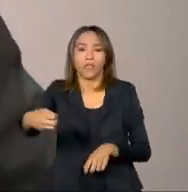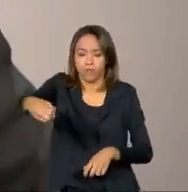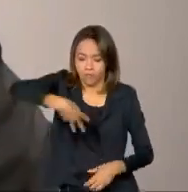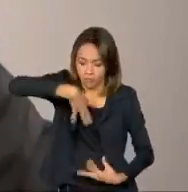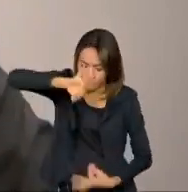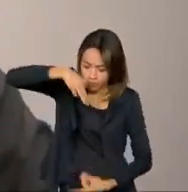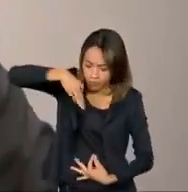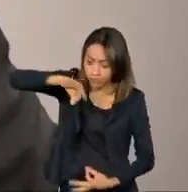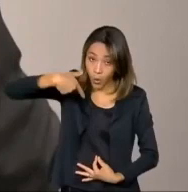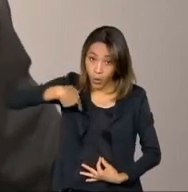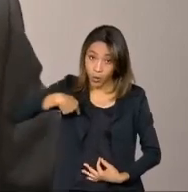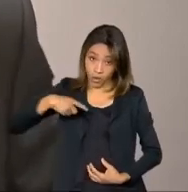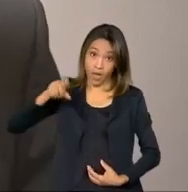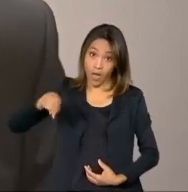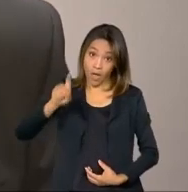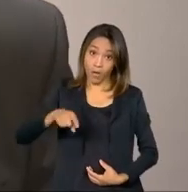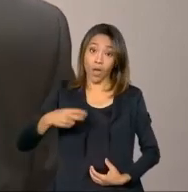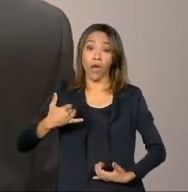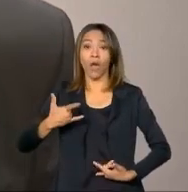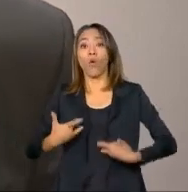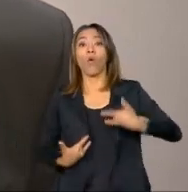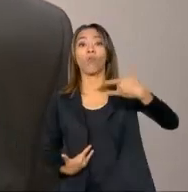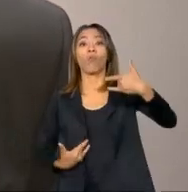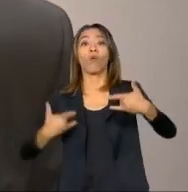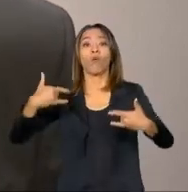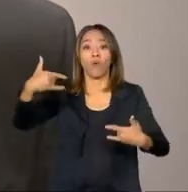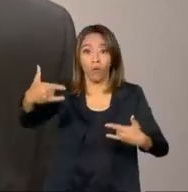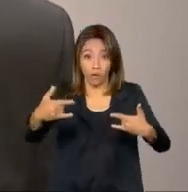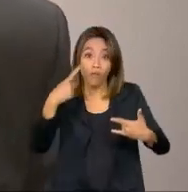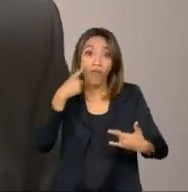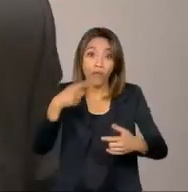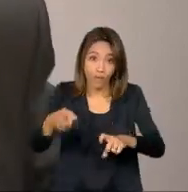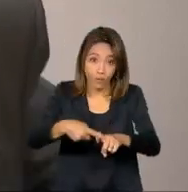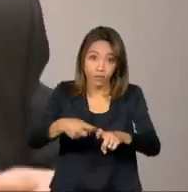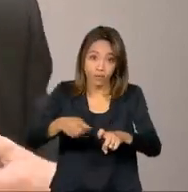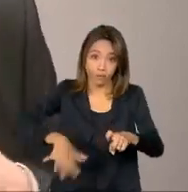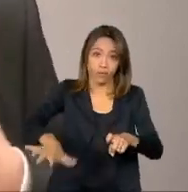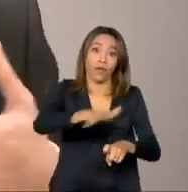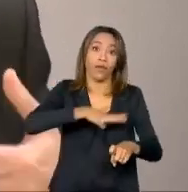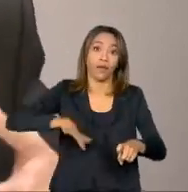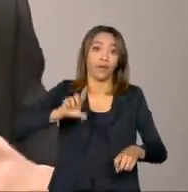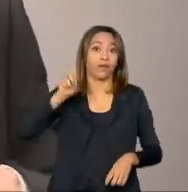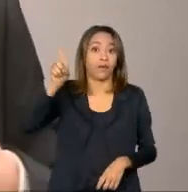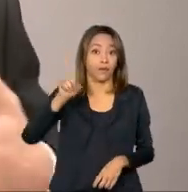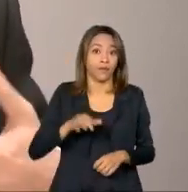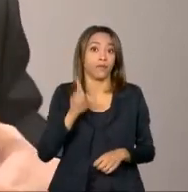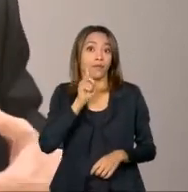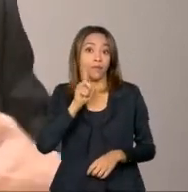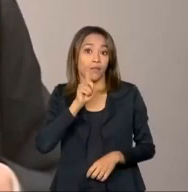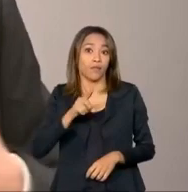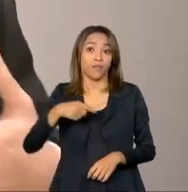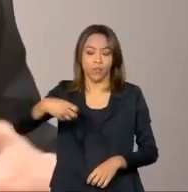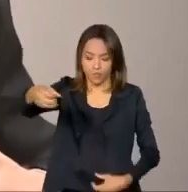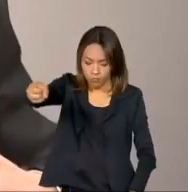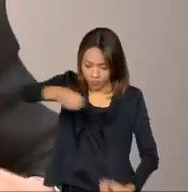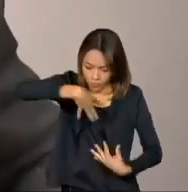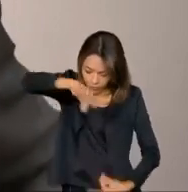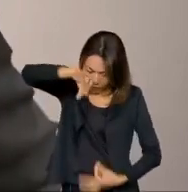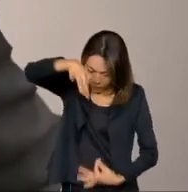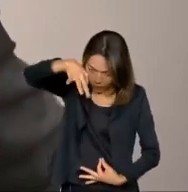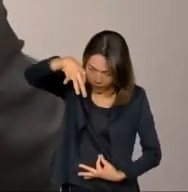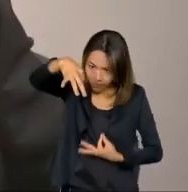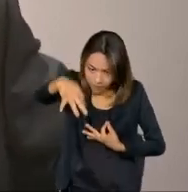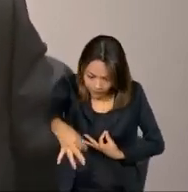inteligência artificial, robô. Faz o último congresso de radiologia em Chicago, você faz a tomografia, descreve o